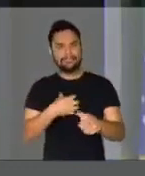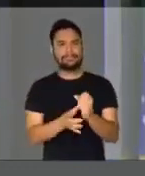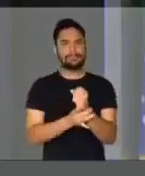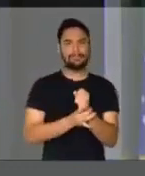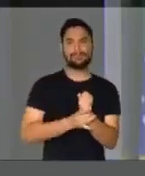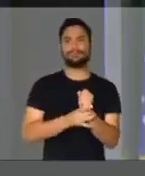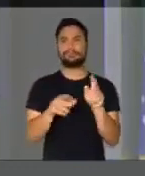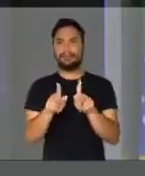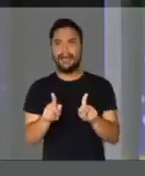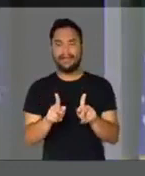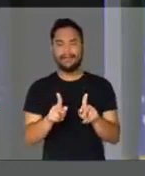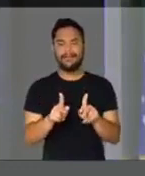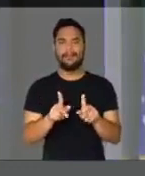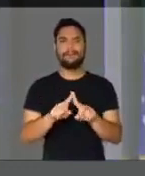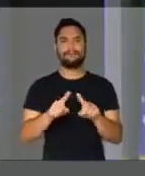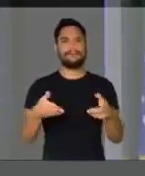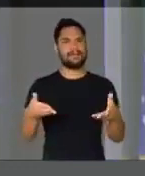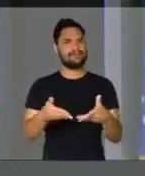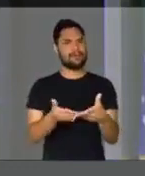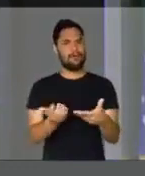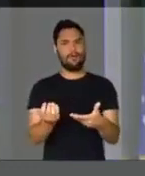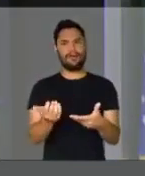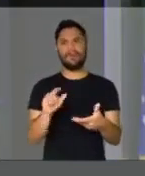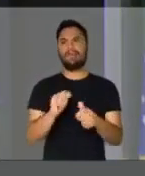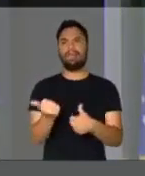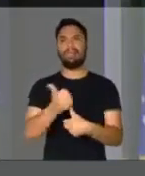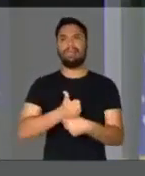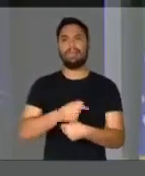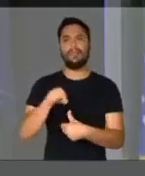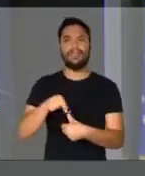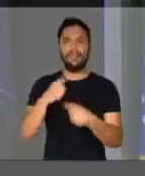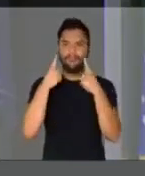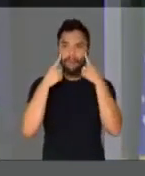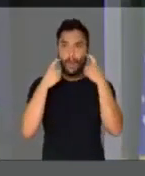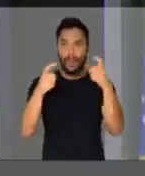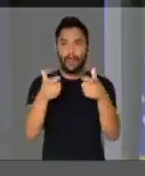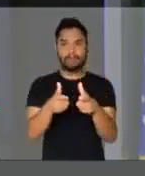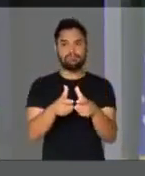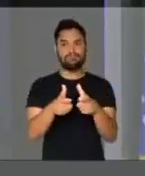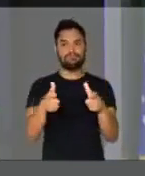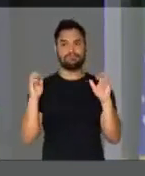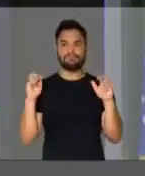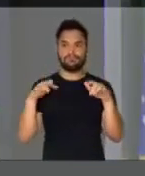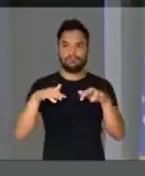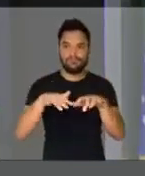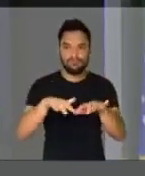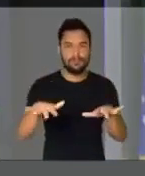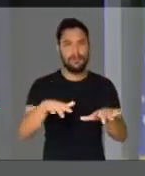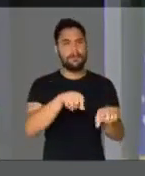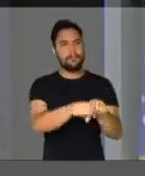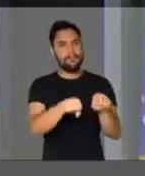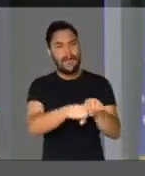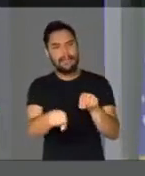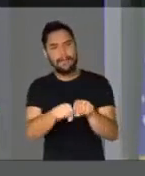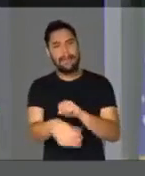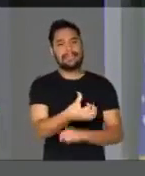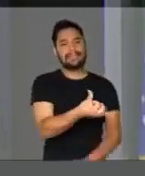ludicidade, paz, dão vez aos portadores dos heráldicos da violência, que ceifam a vida de